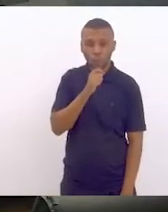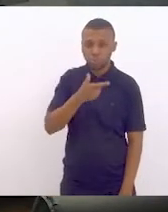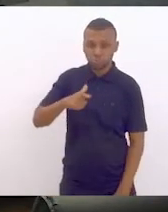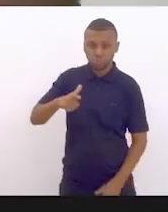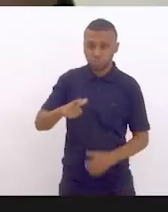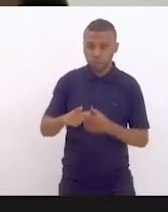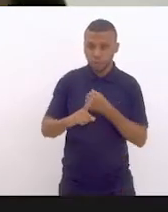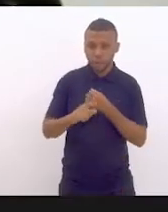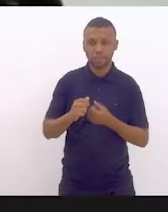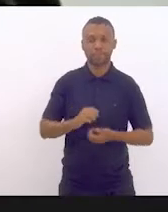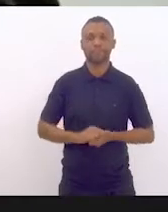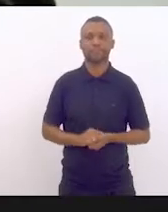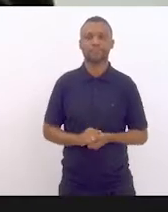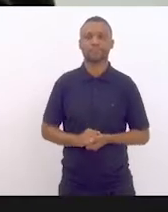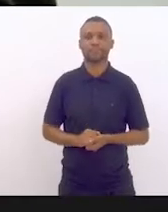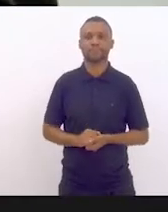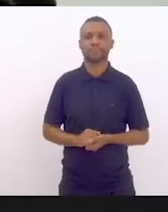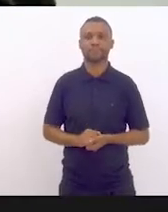Favorável.